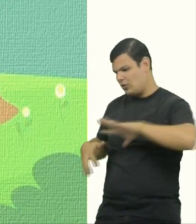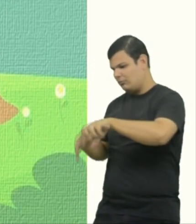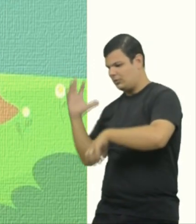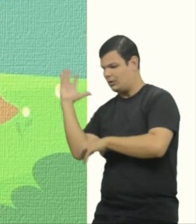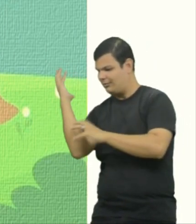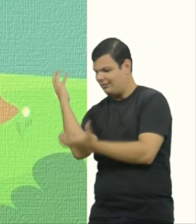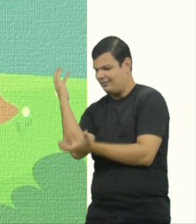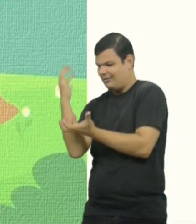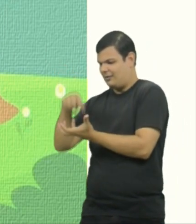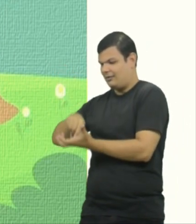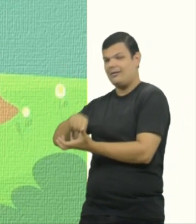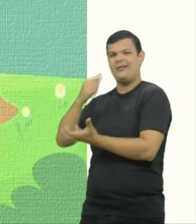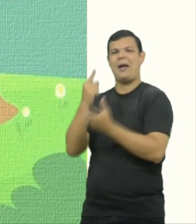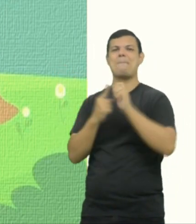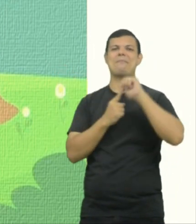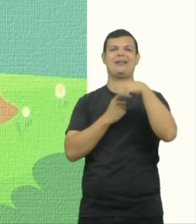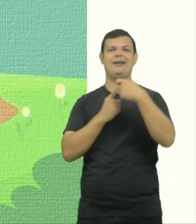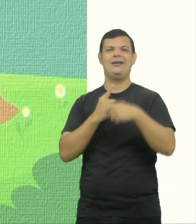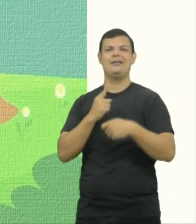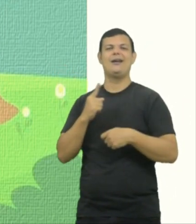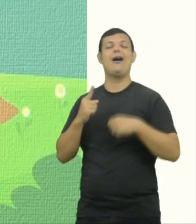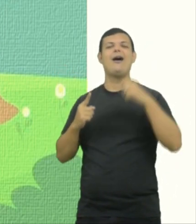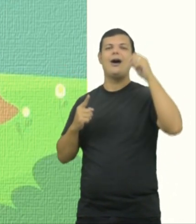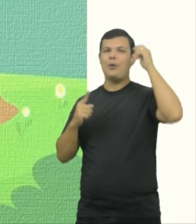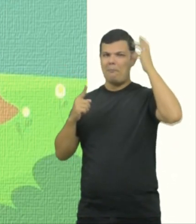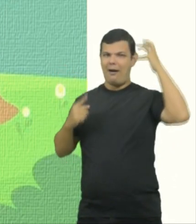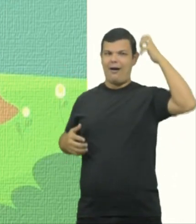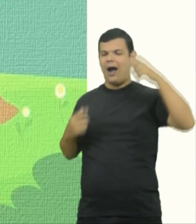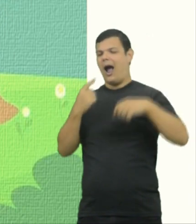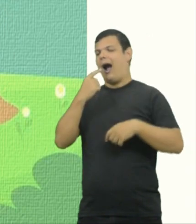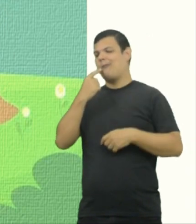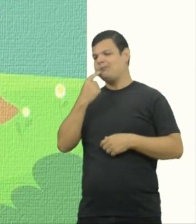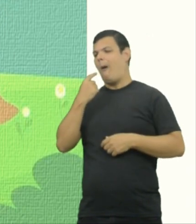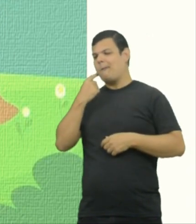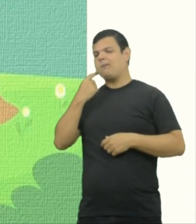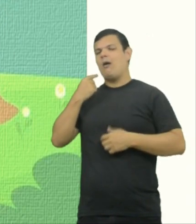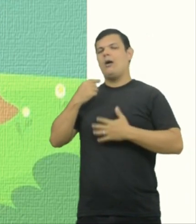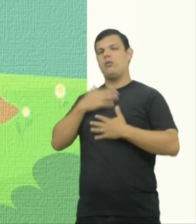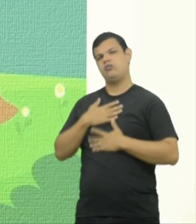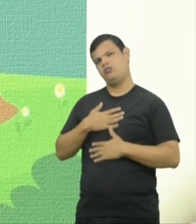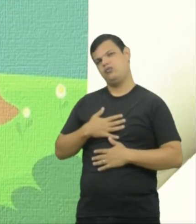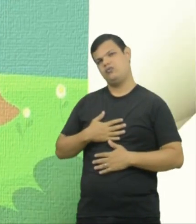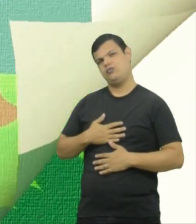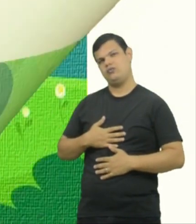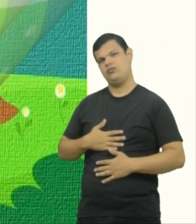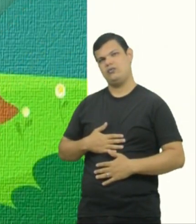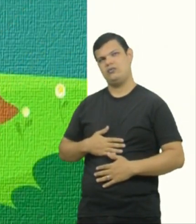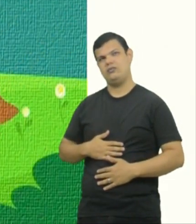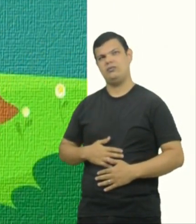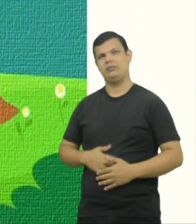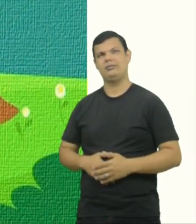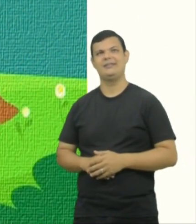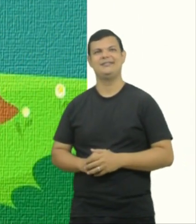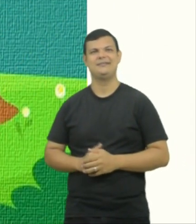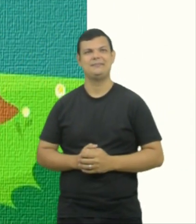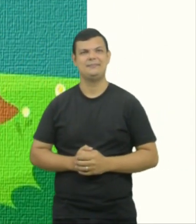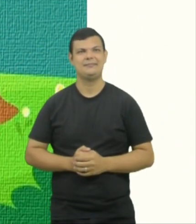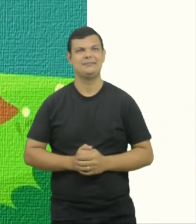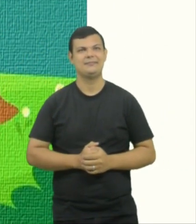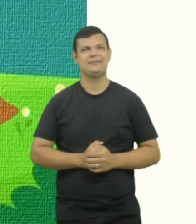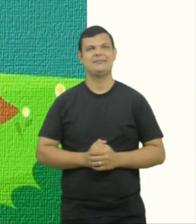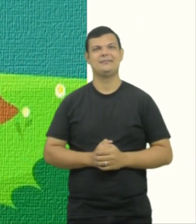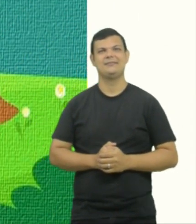rainha, que mandou no rei, que ordenou ao delegado, que chamou o lenhador, que mandou o pedaço